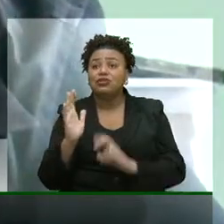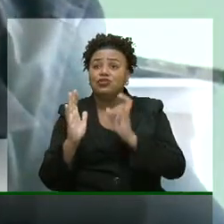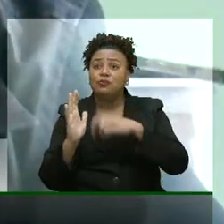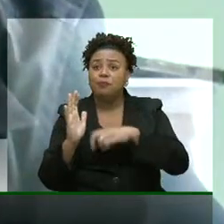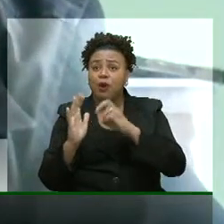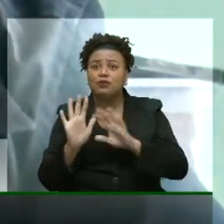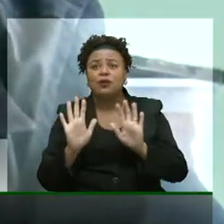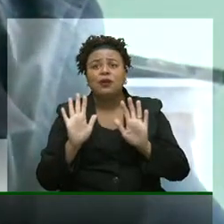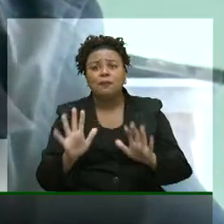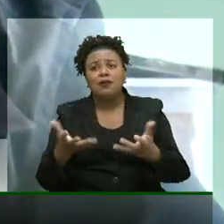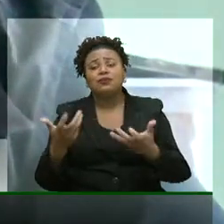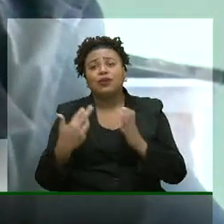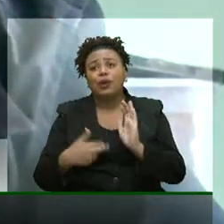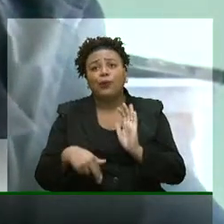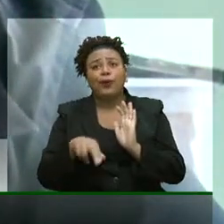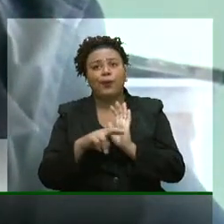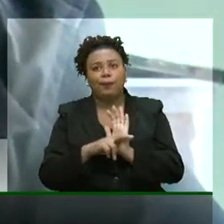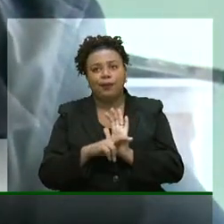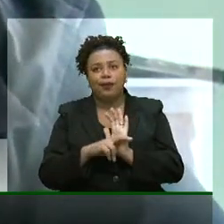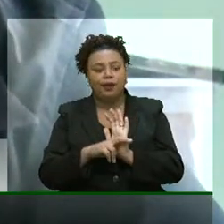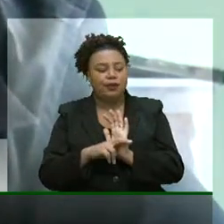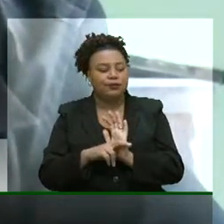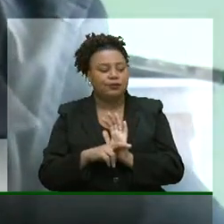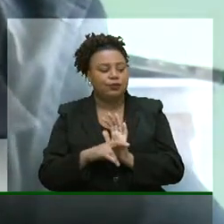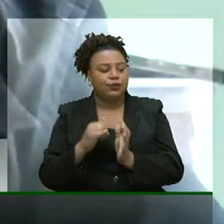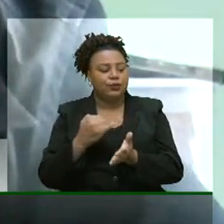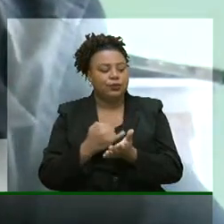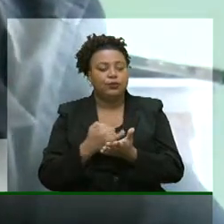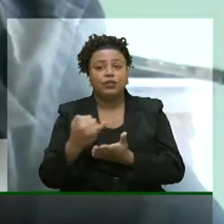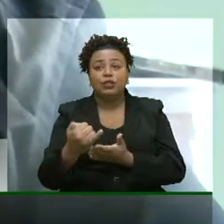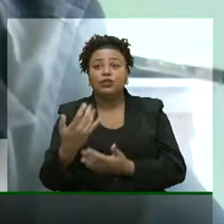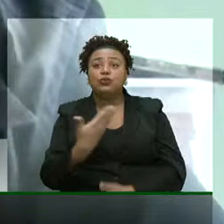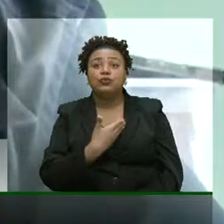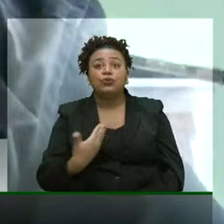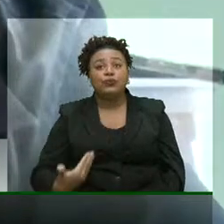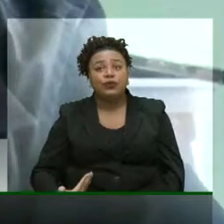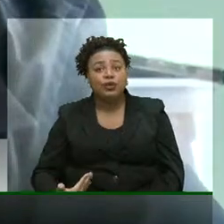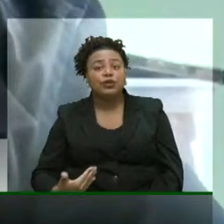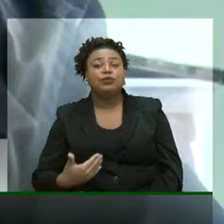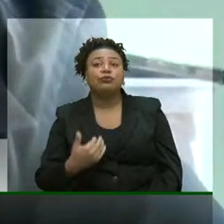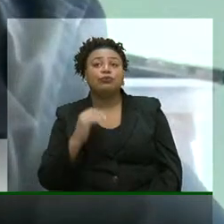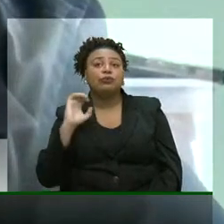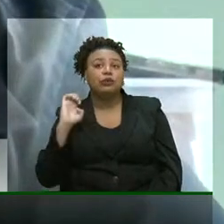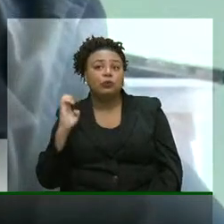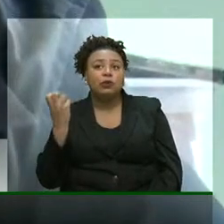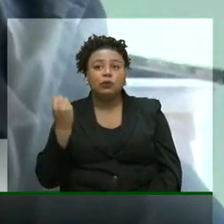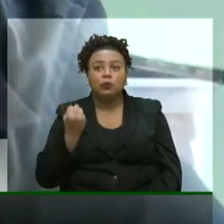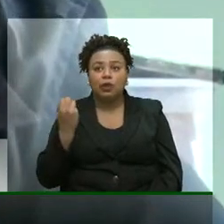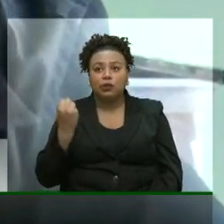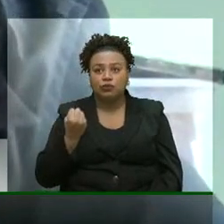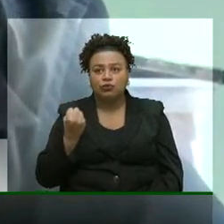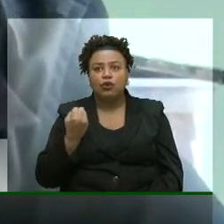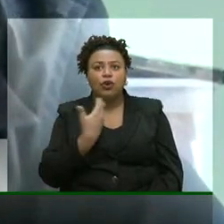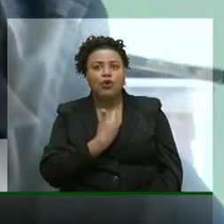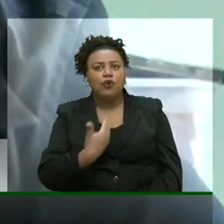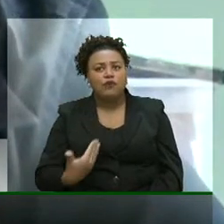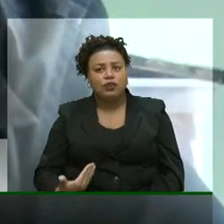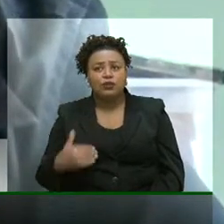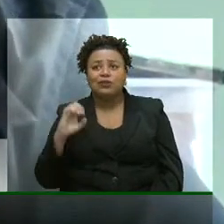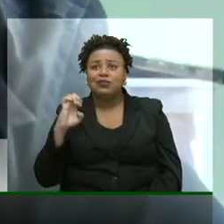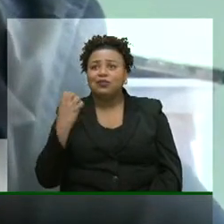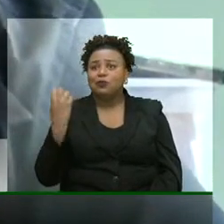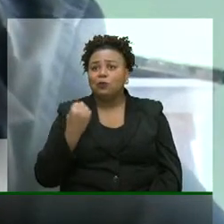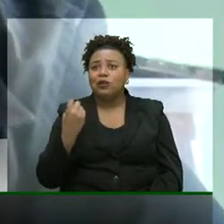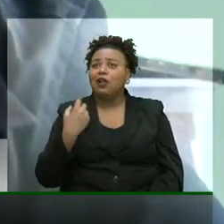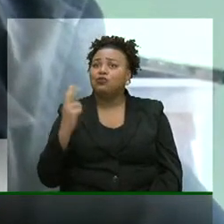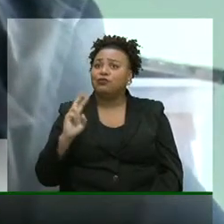aqui recuperar, senhor presidente, o início do governo do governador Eduardo Leite. Governador Eduardo Leite veio